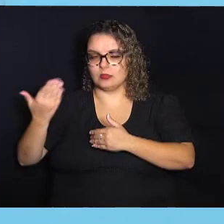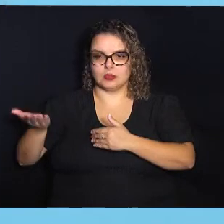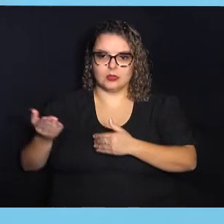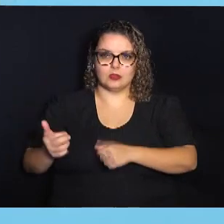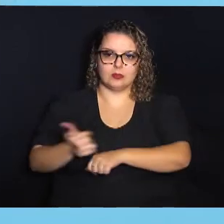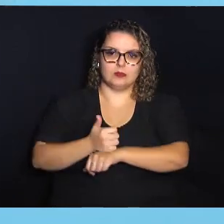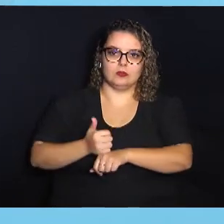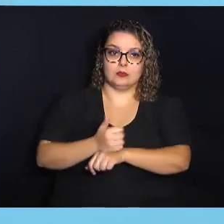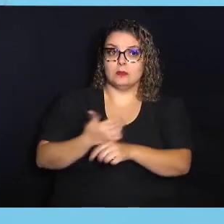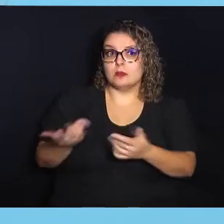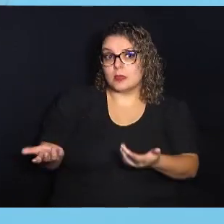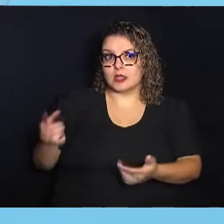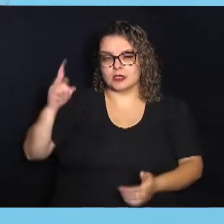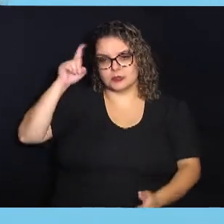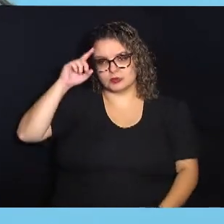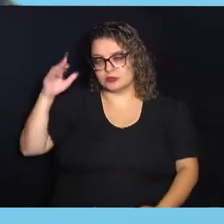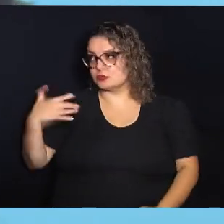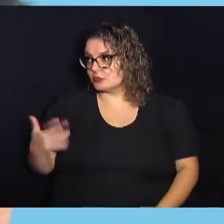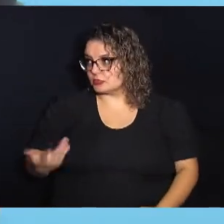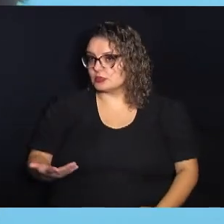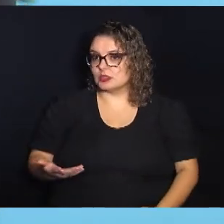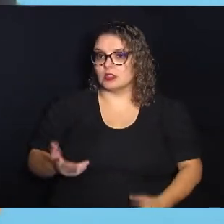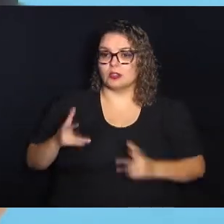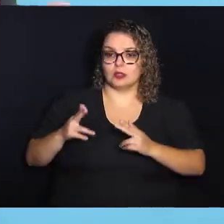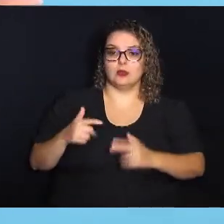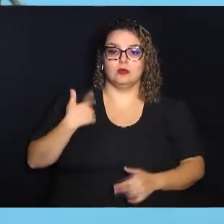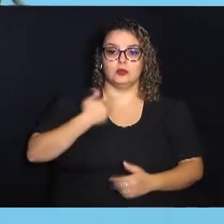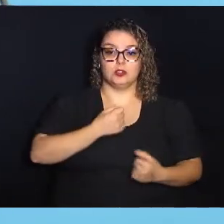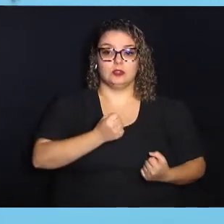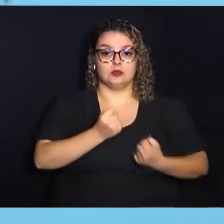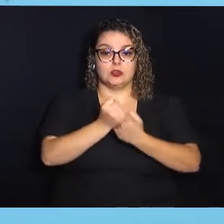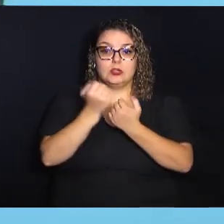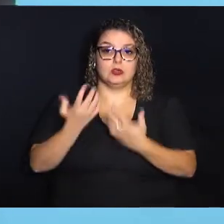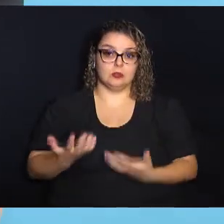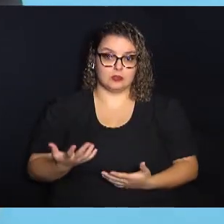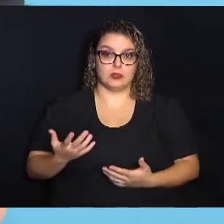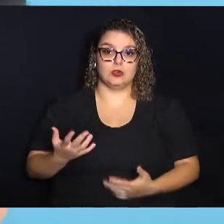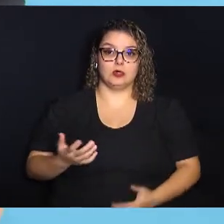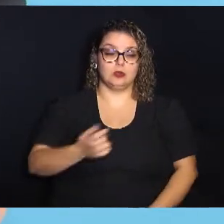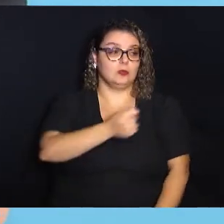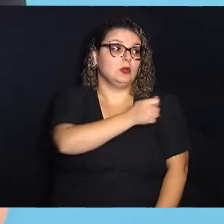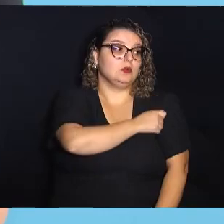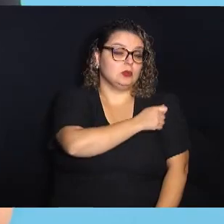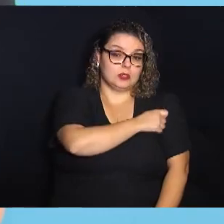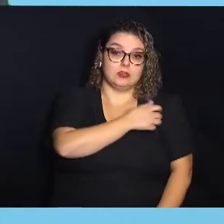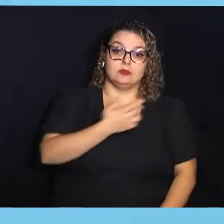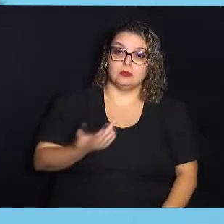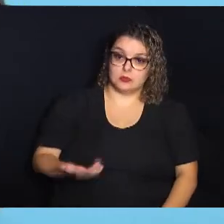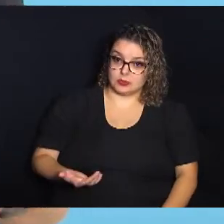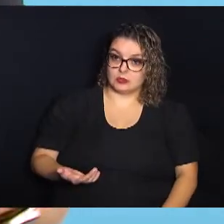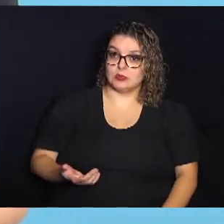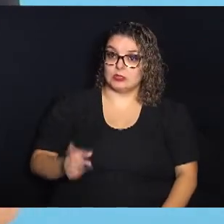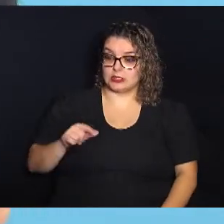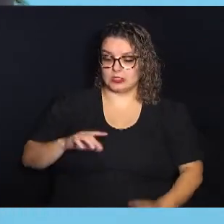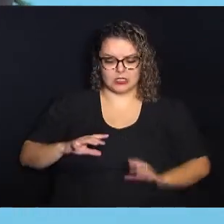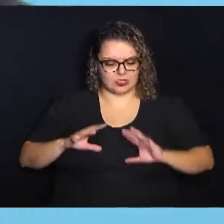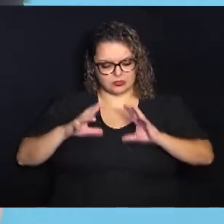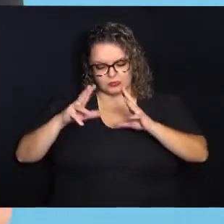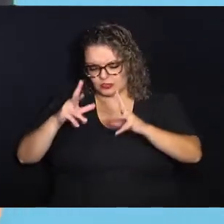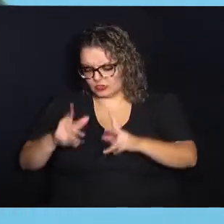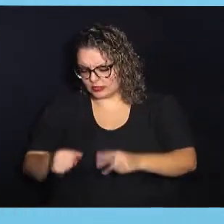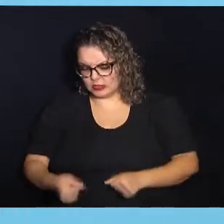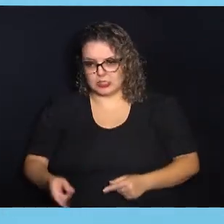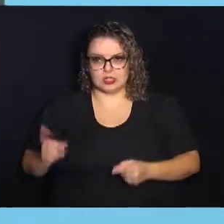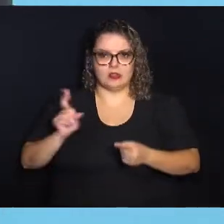com um profissional. Mas no dia a dia, como a gente está aqui para apoiar o estudante, né? Que é um ser integral, né? Ele